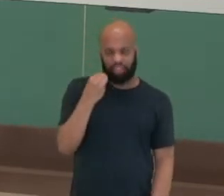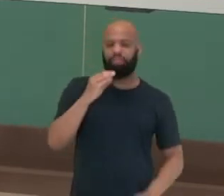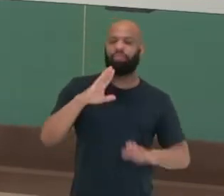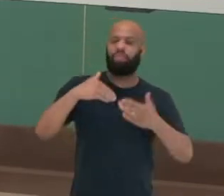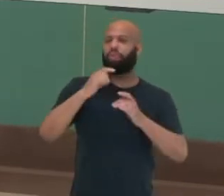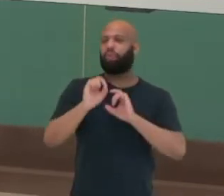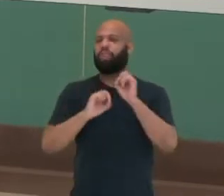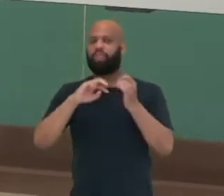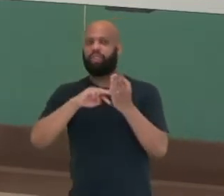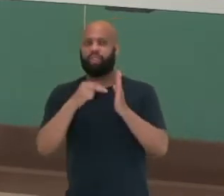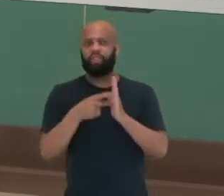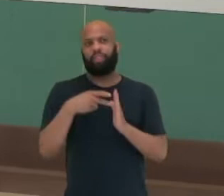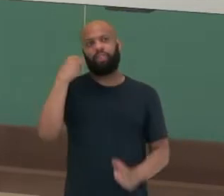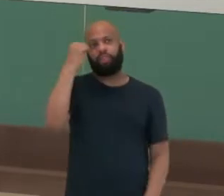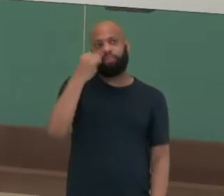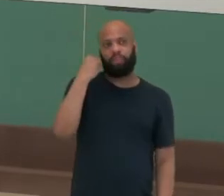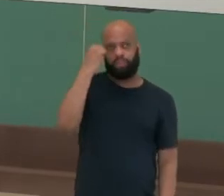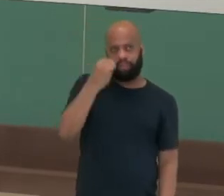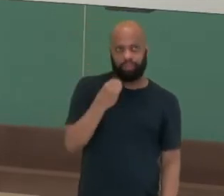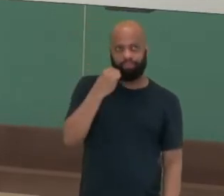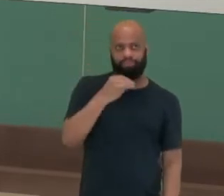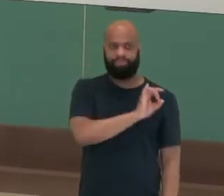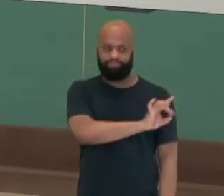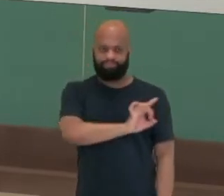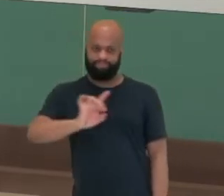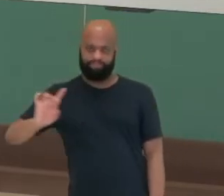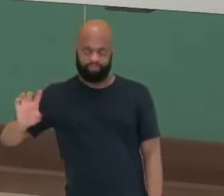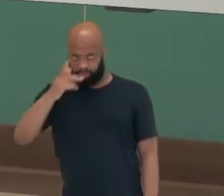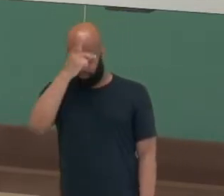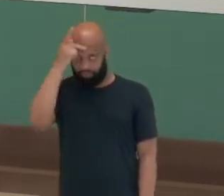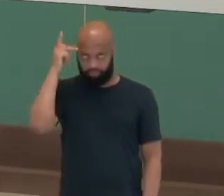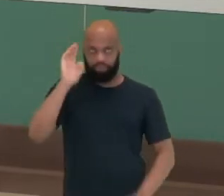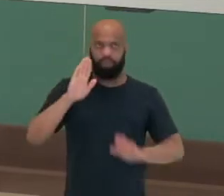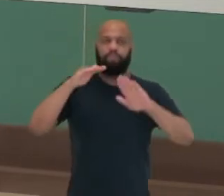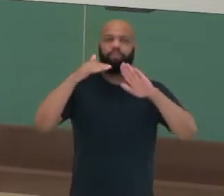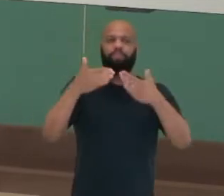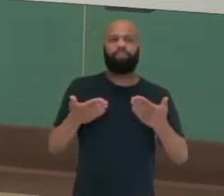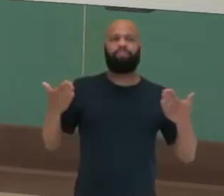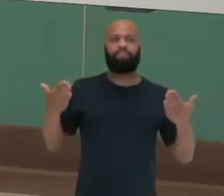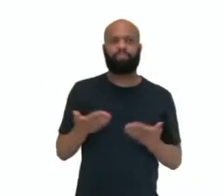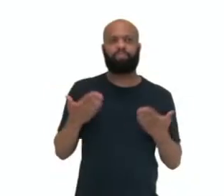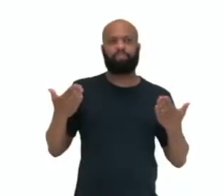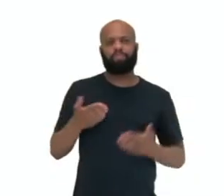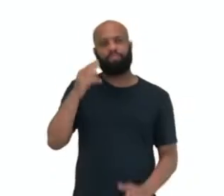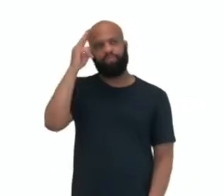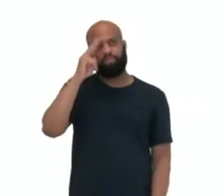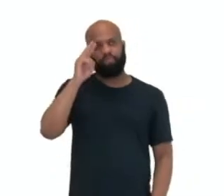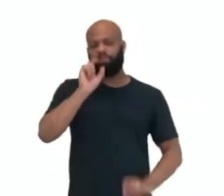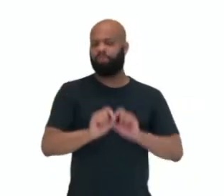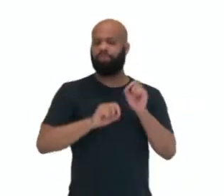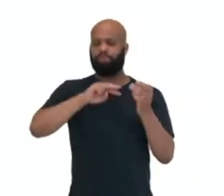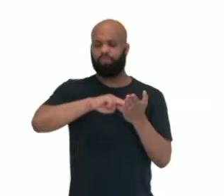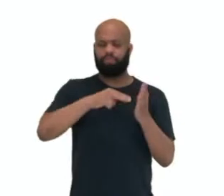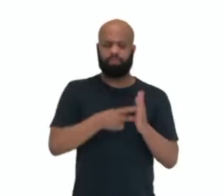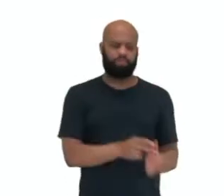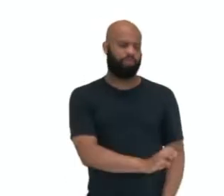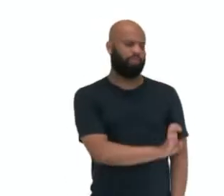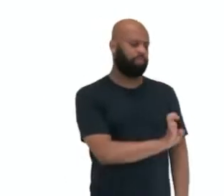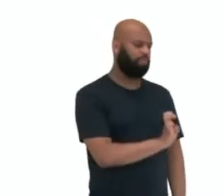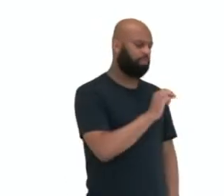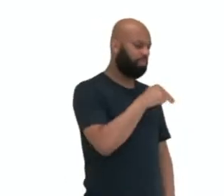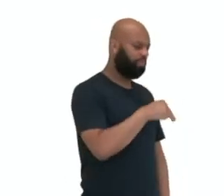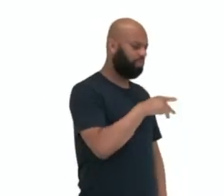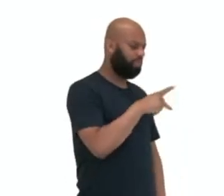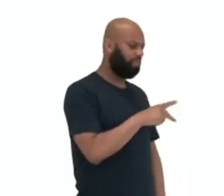nossas experiências empíricas. Então, aqui a gente tem, vamos lembrar um pouco mais o que é o empirismo e o que